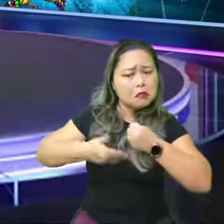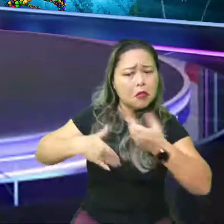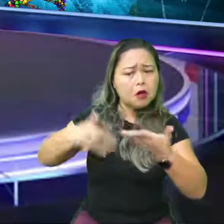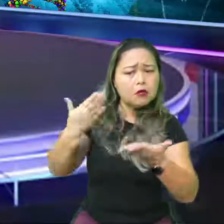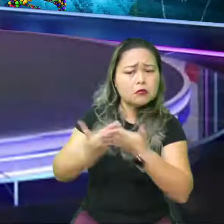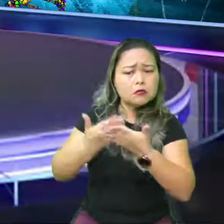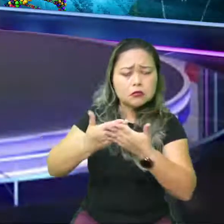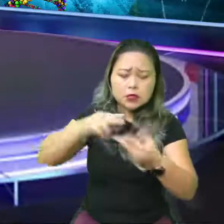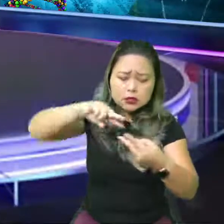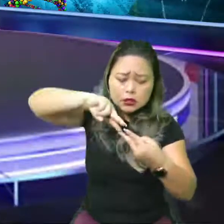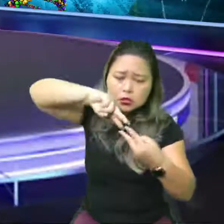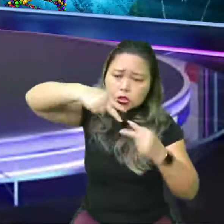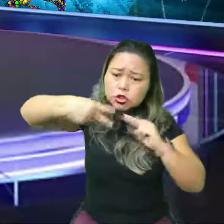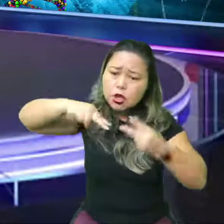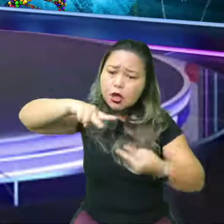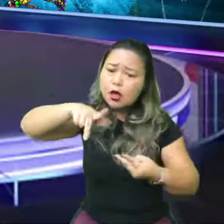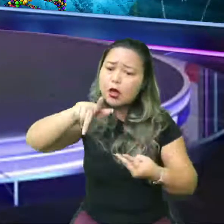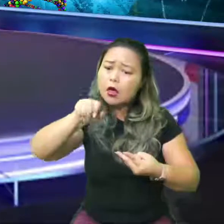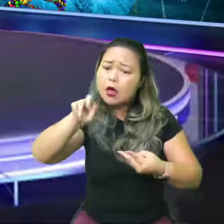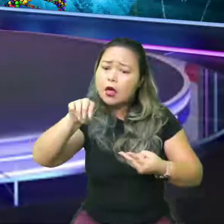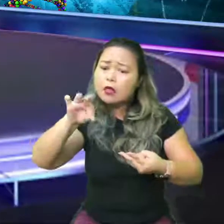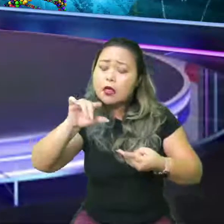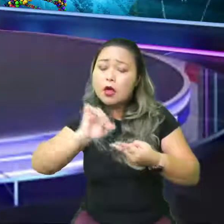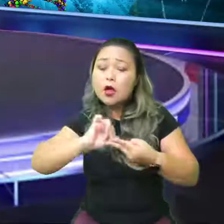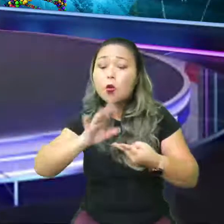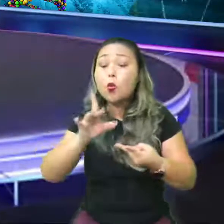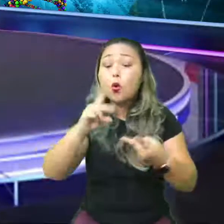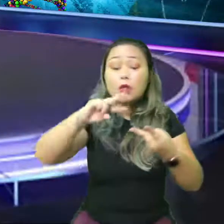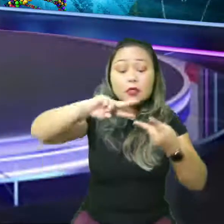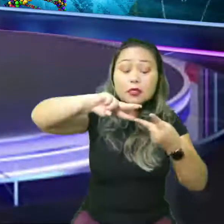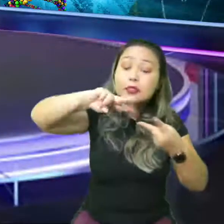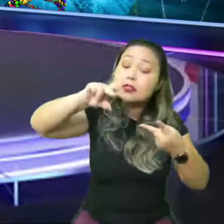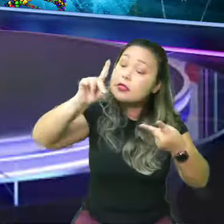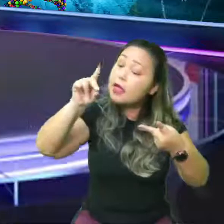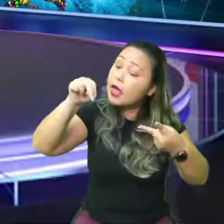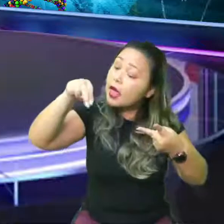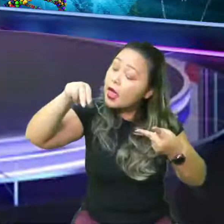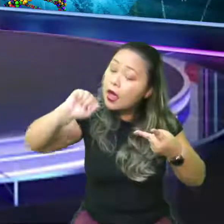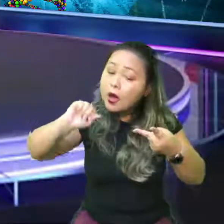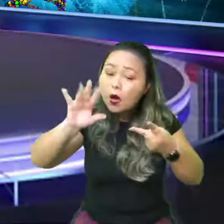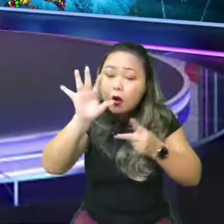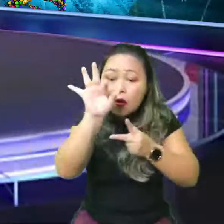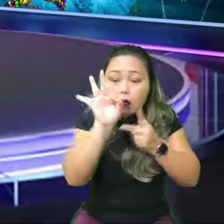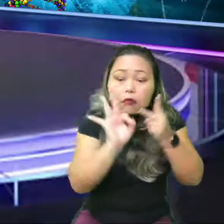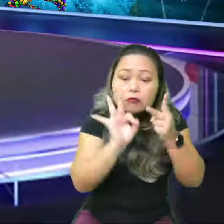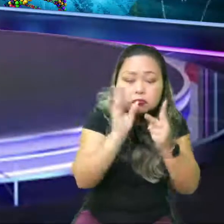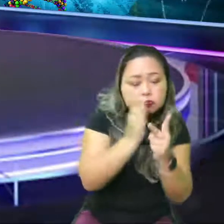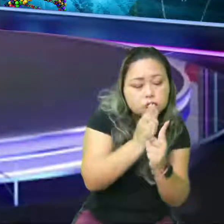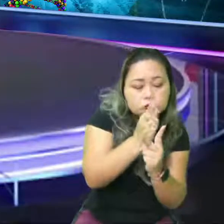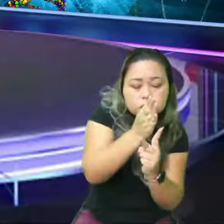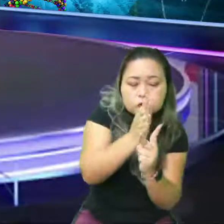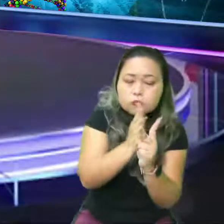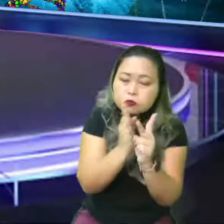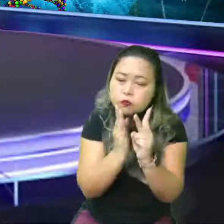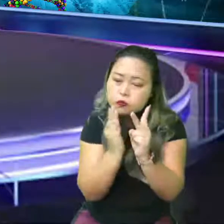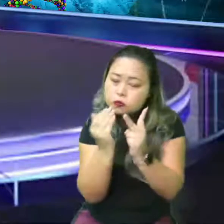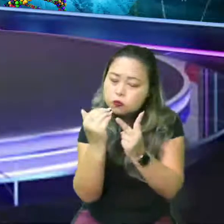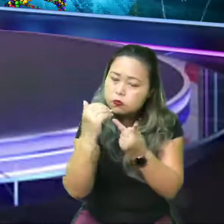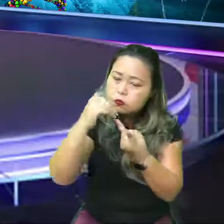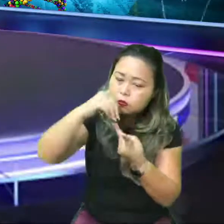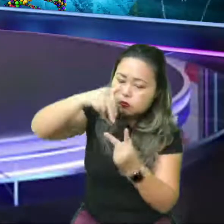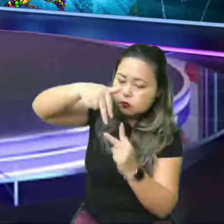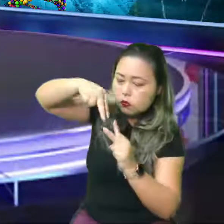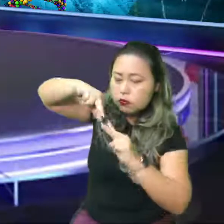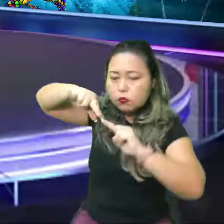estudo dessa genética e eles sabiam do conhecimento do DNA e eles fizeram a estrutura 3D, né? Da estrutura